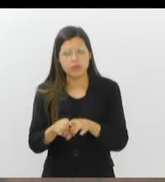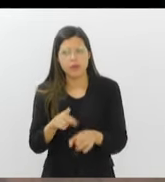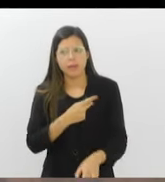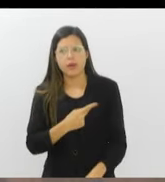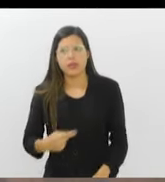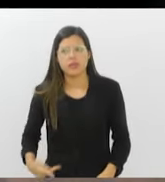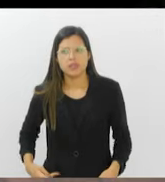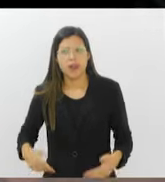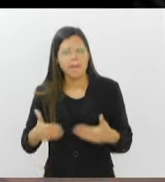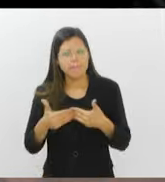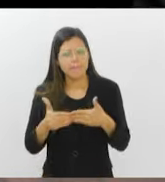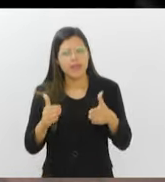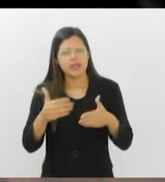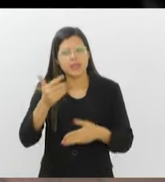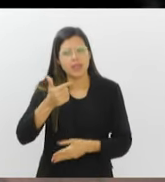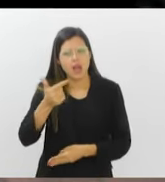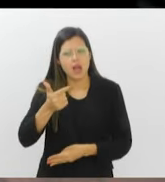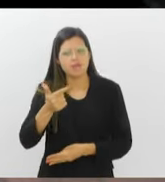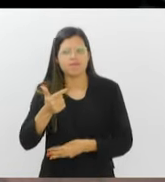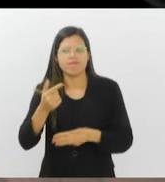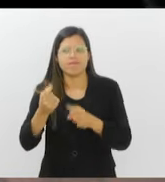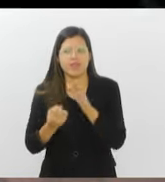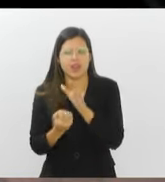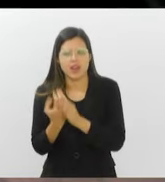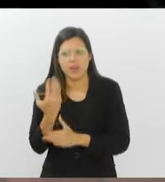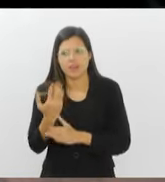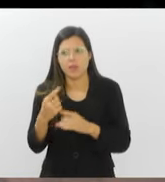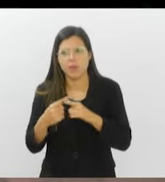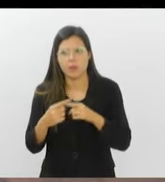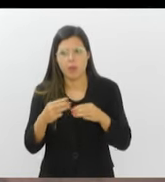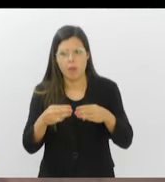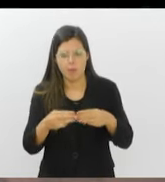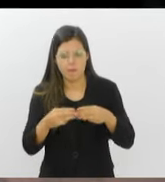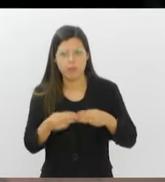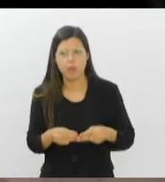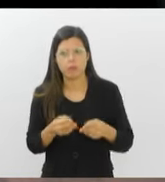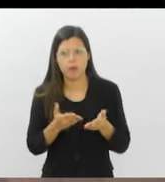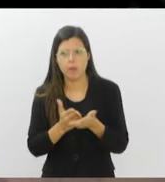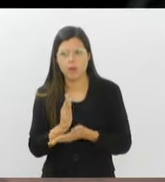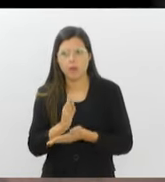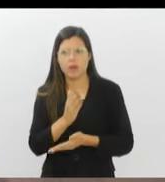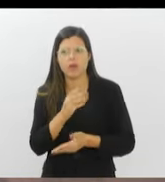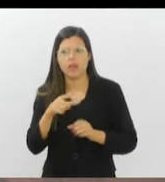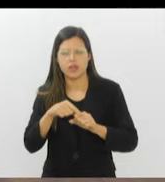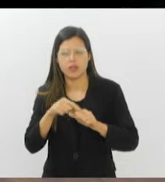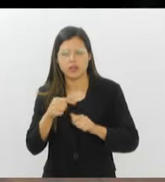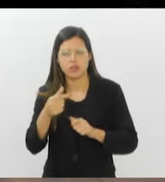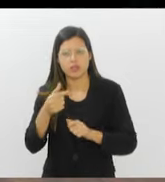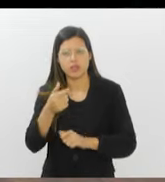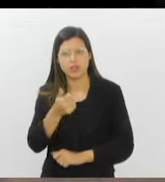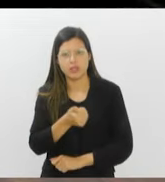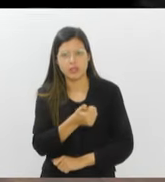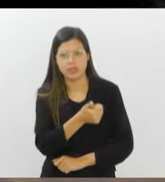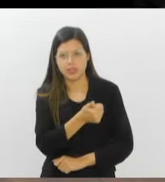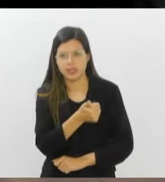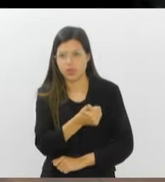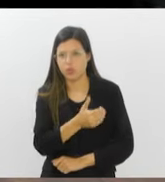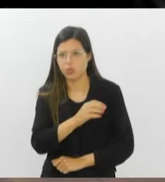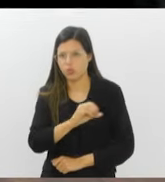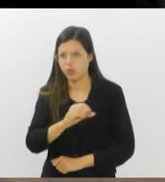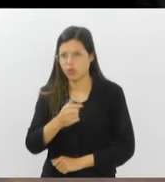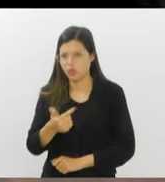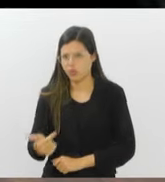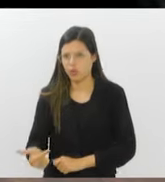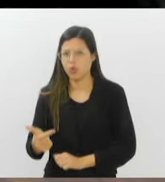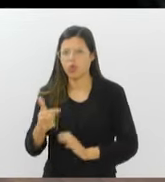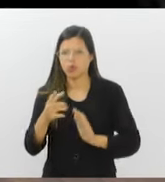a coautoria, porque foi uma moção aprovada nos termos do artigo 102 do regimento, que é uma representação